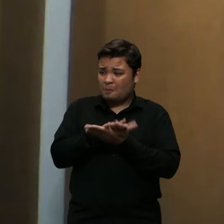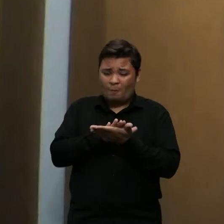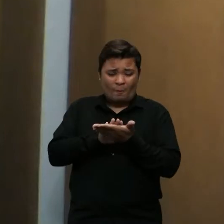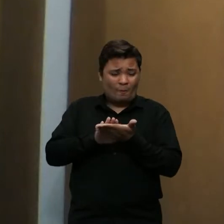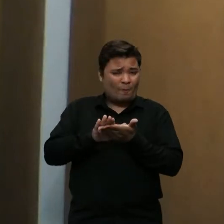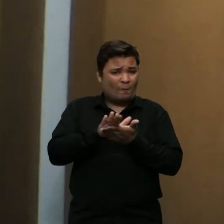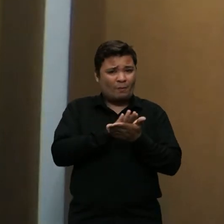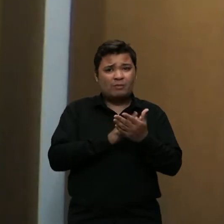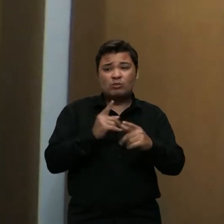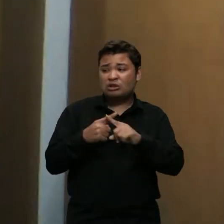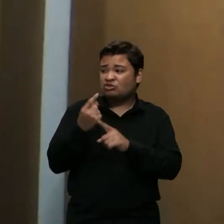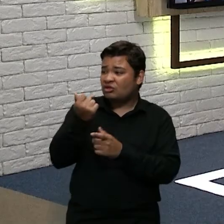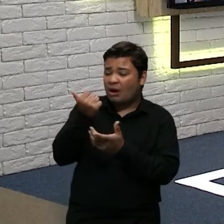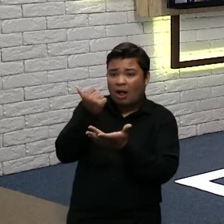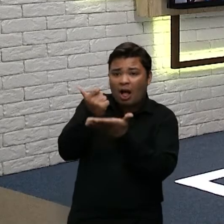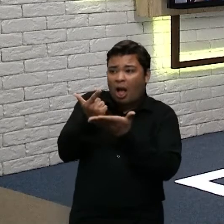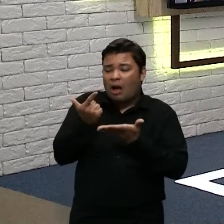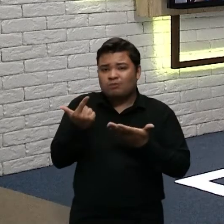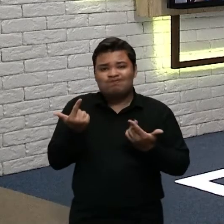falta de dinheiro.